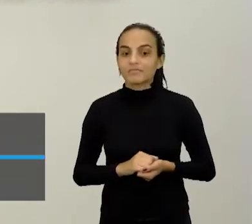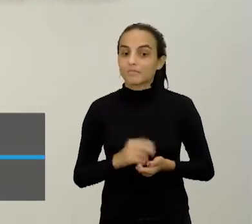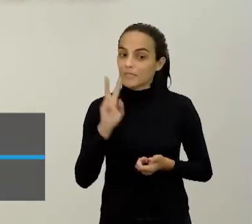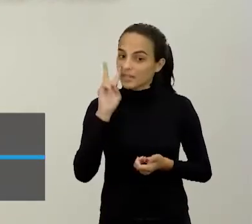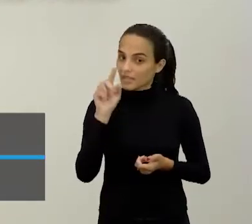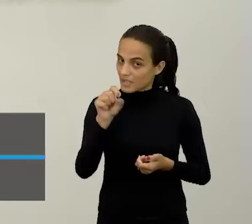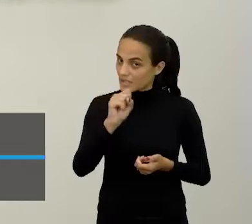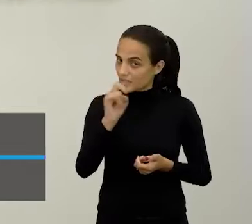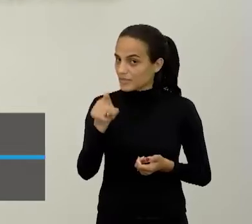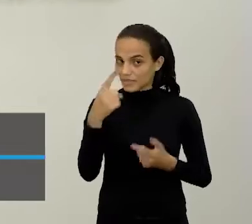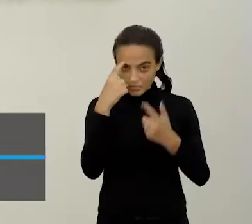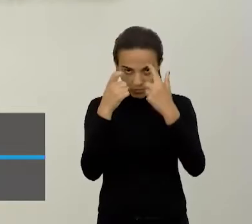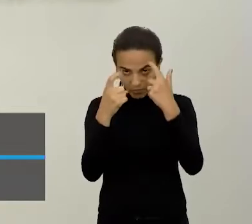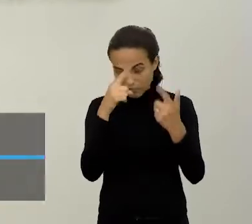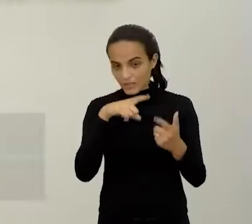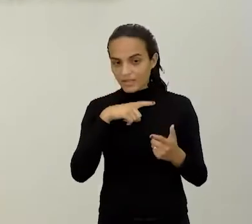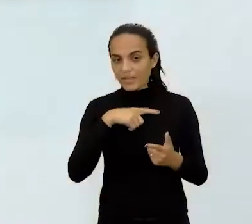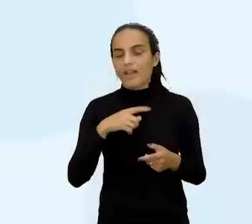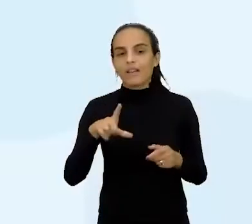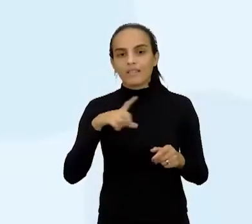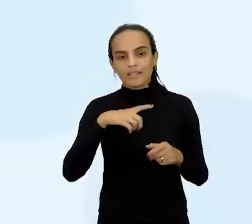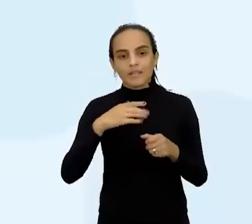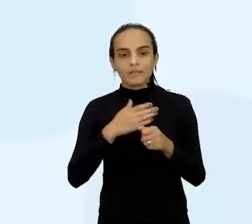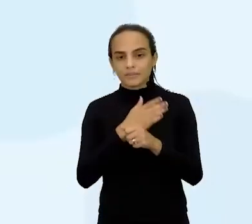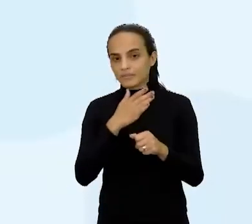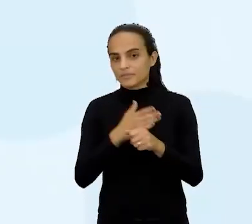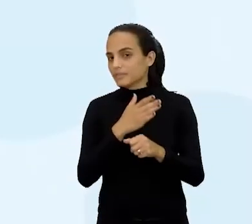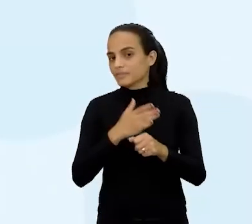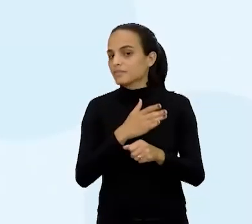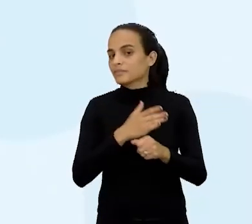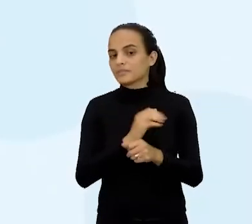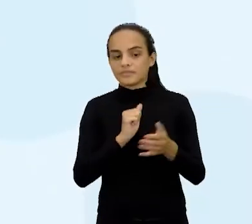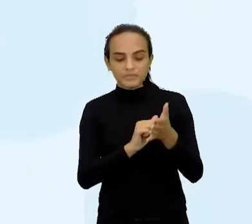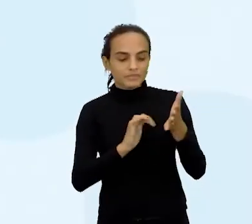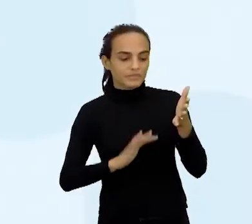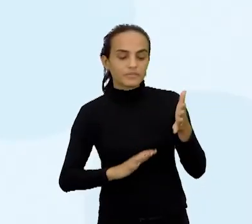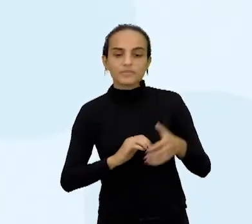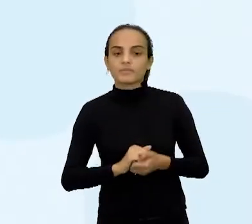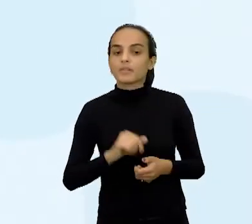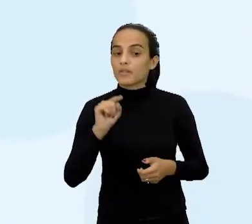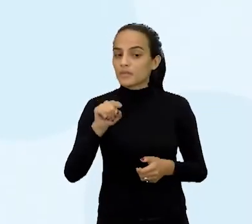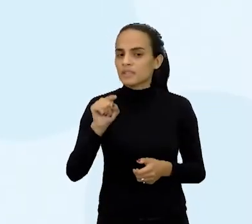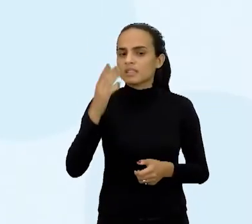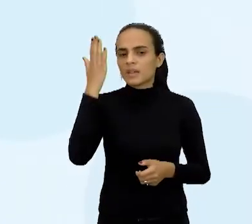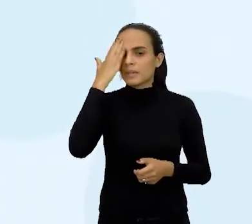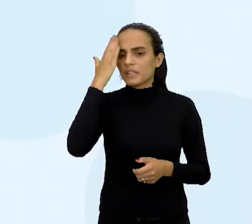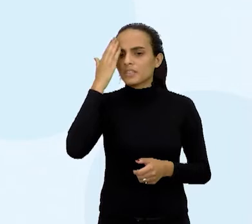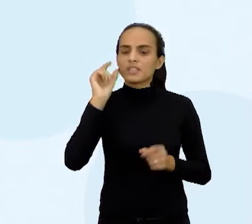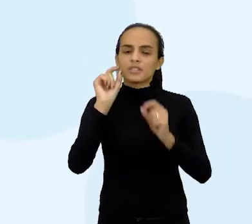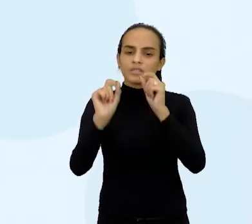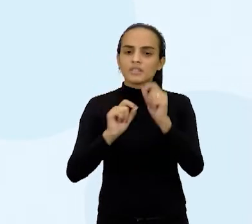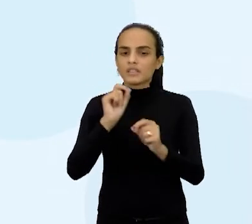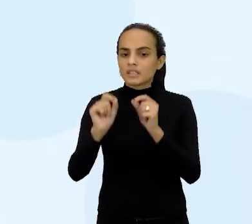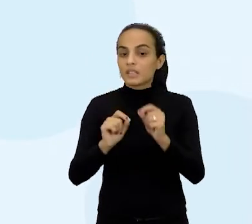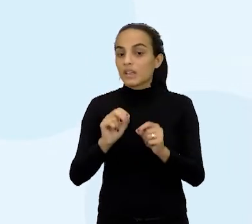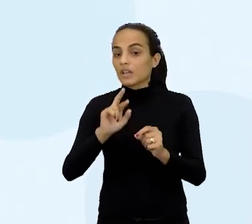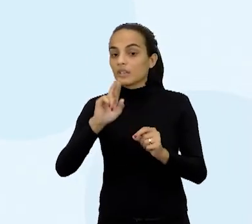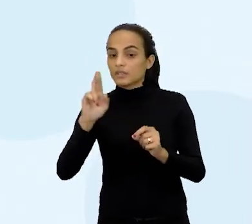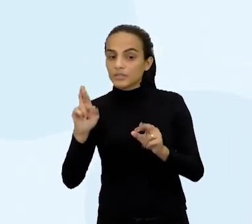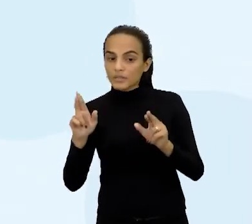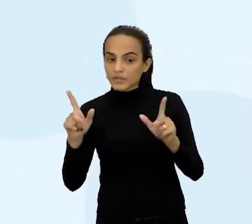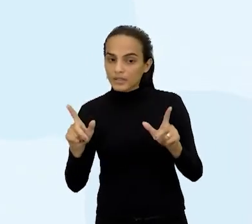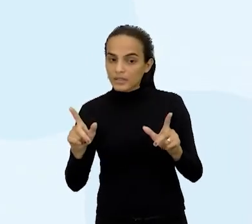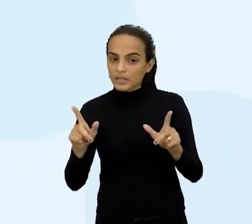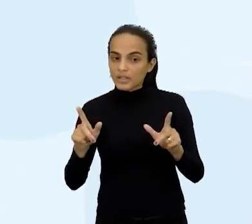para ver se tem dúvida, então tem uma interação para vocês no chat. Você saberia dizer qual é a diferença entre